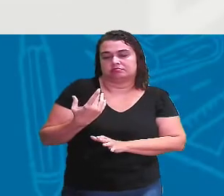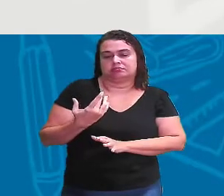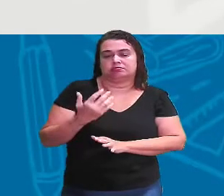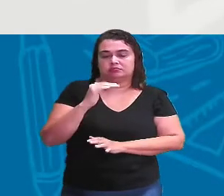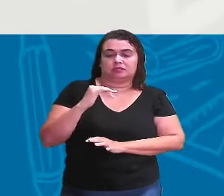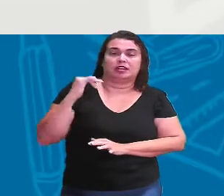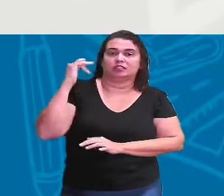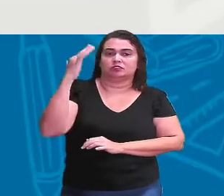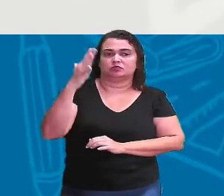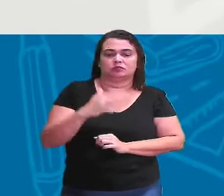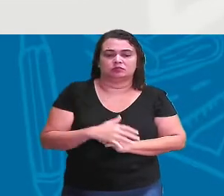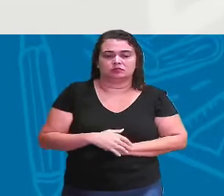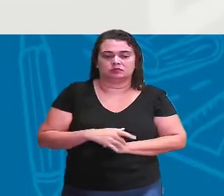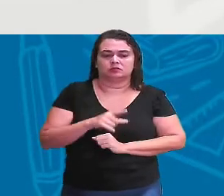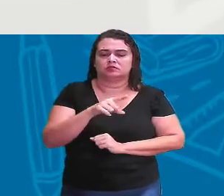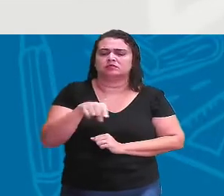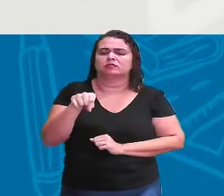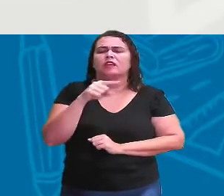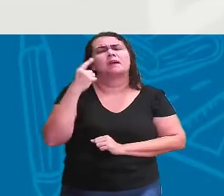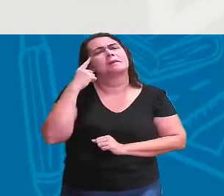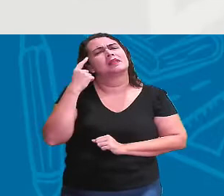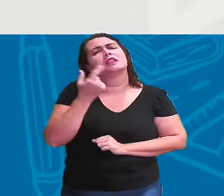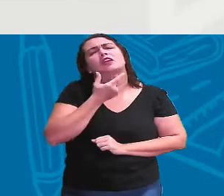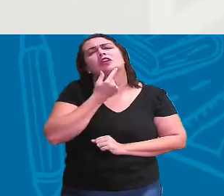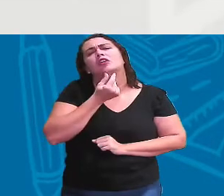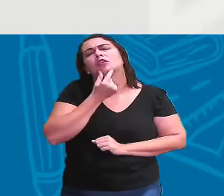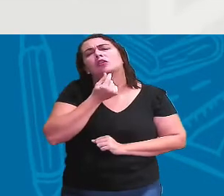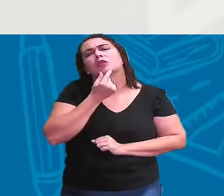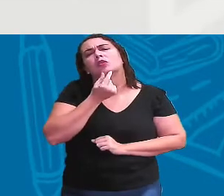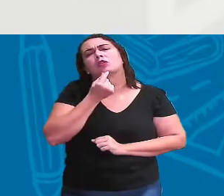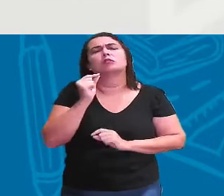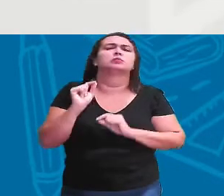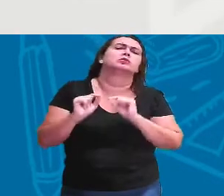no macho, aí você pode perguntar, mas o macho come o quê? O macho, ele é